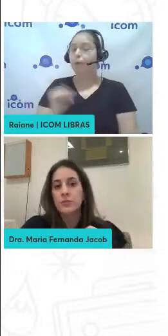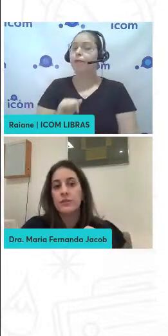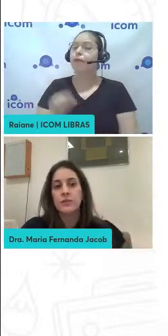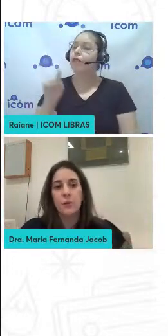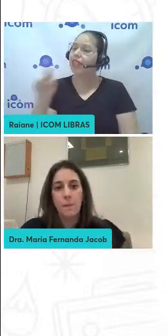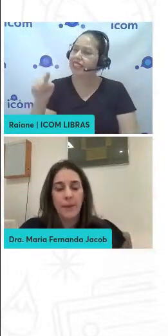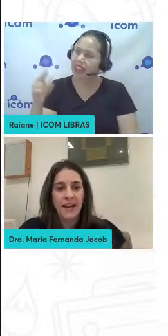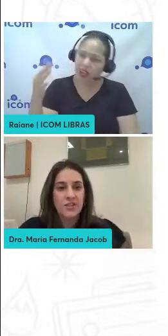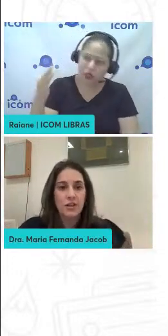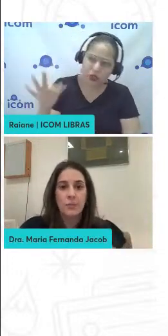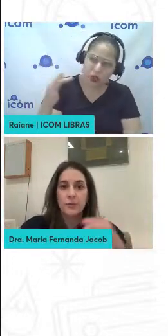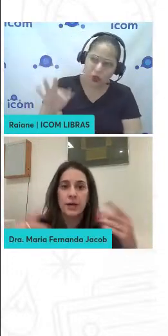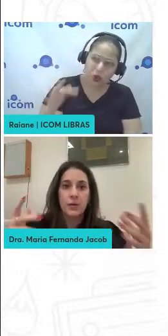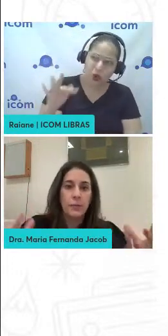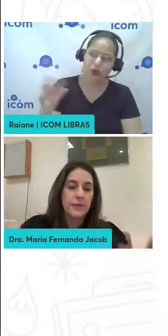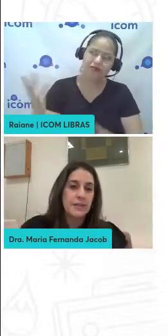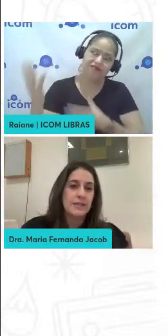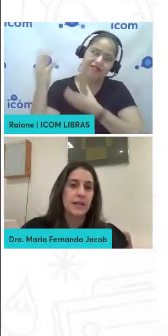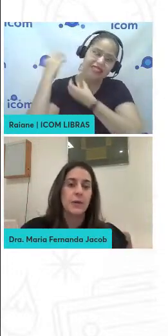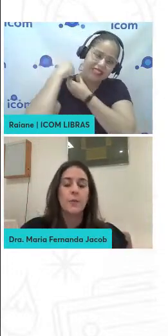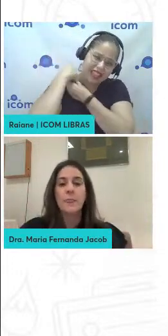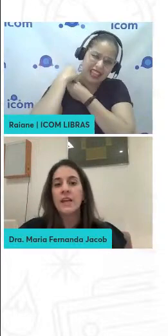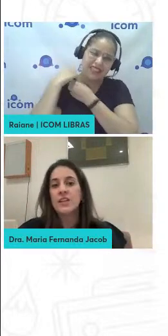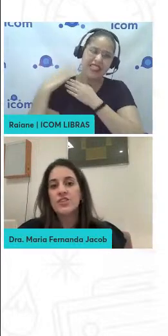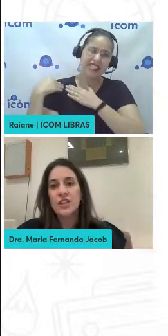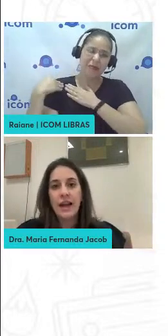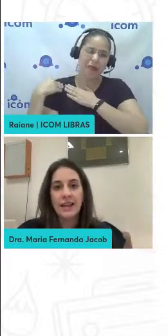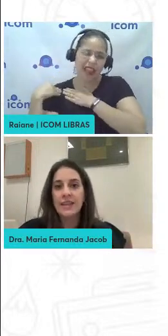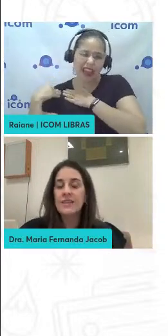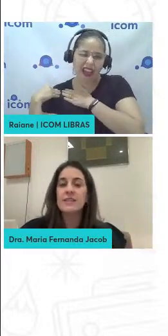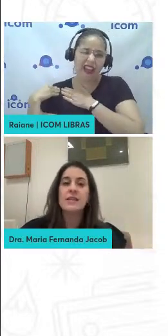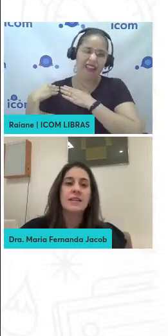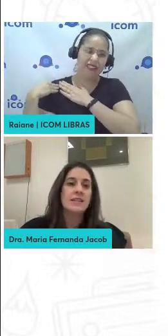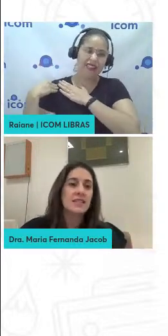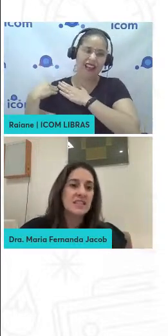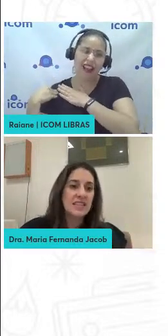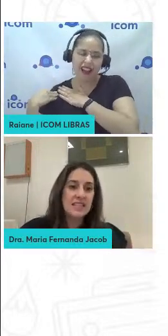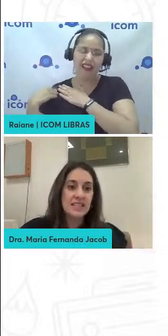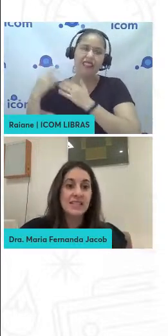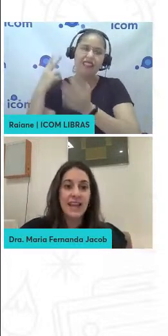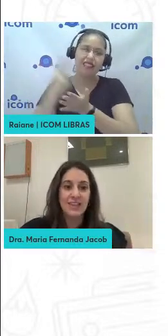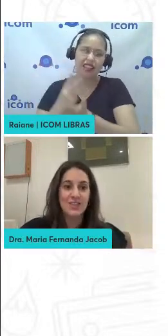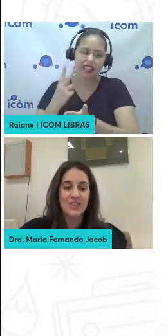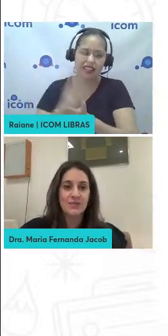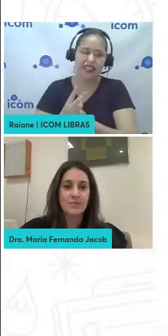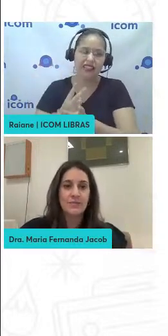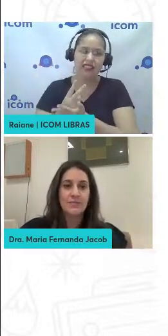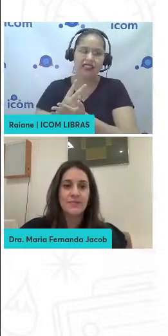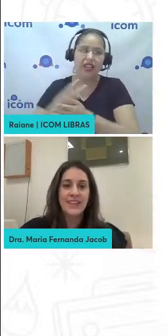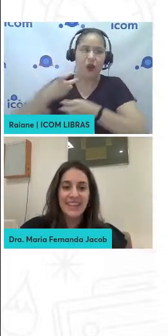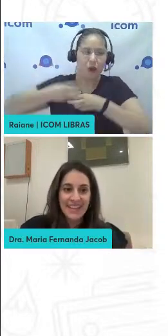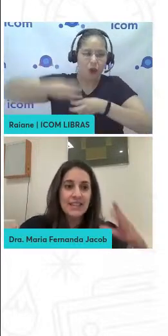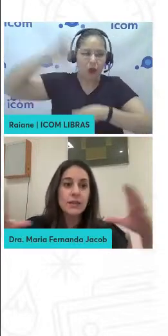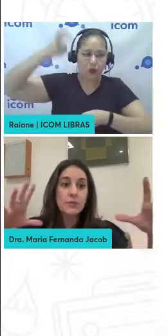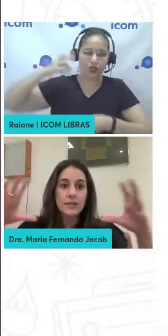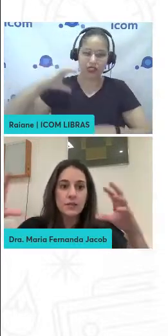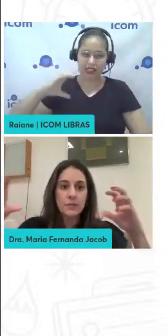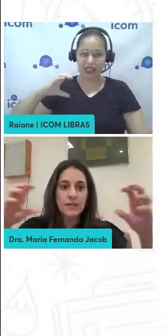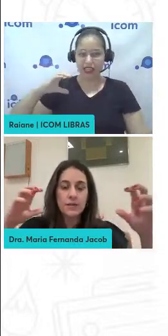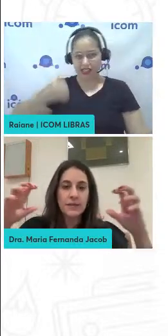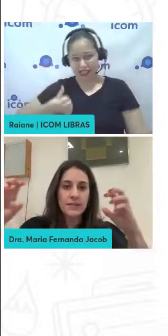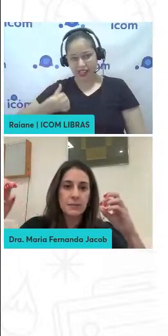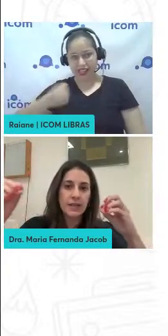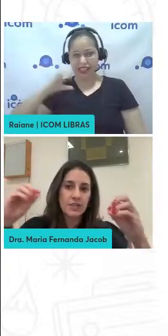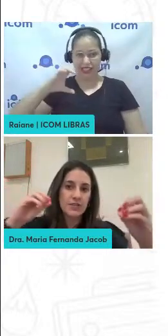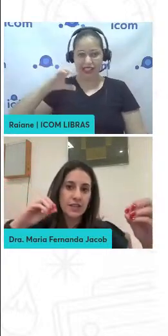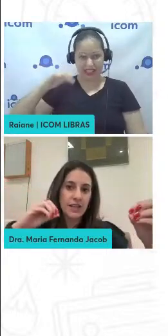por uma dor neuropática, por uma compressão de raiz C6, C7? Então, vocês